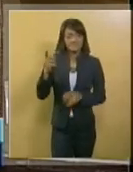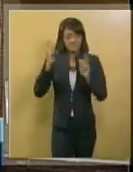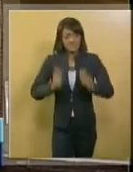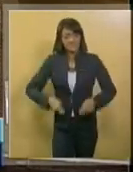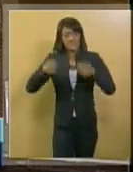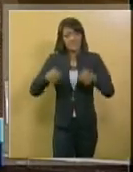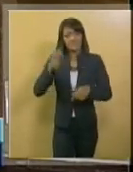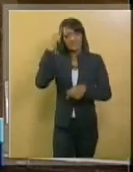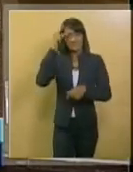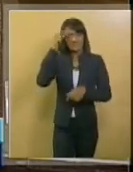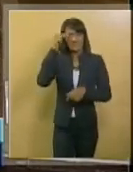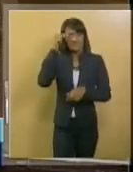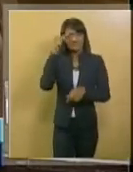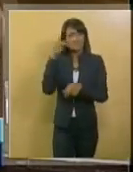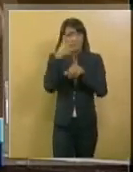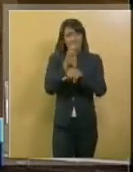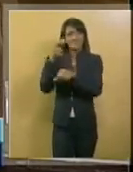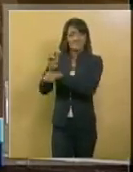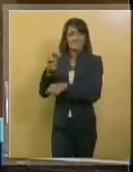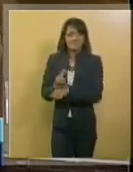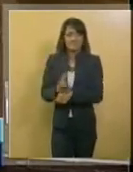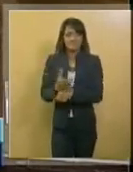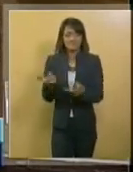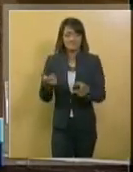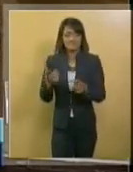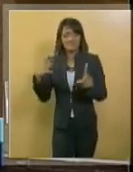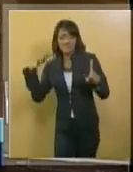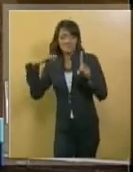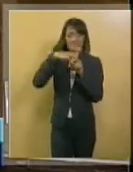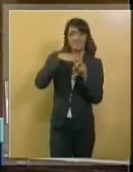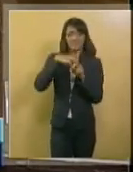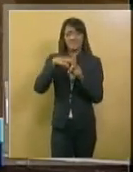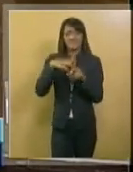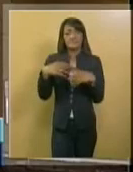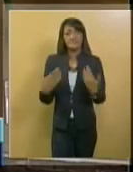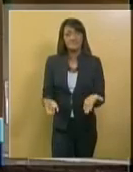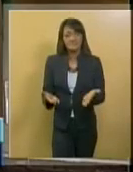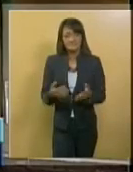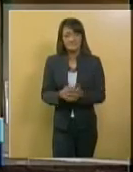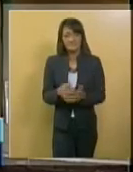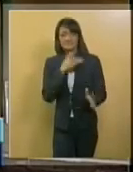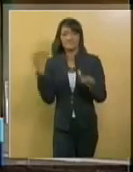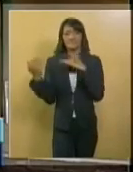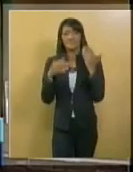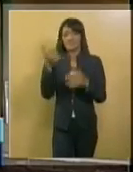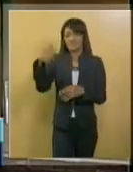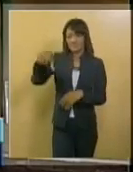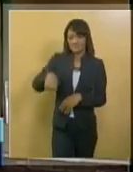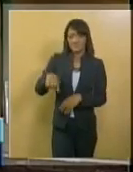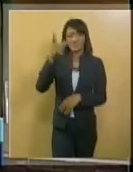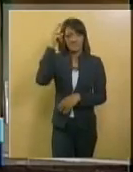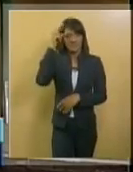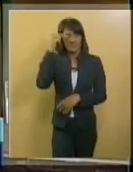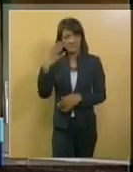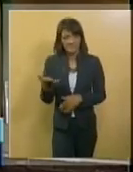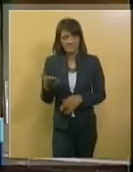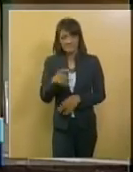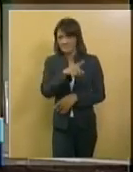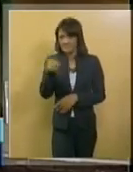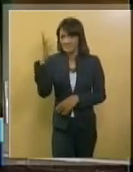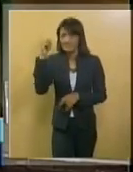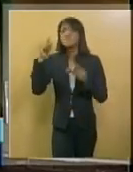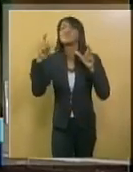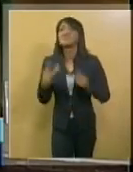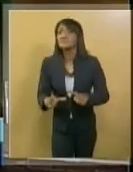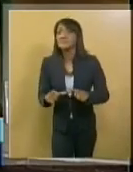pista, fazendo tiro ao alvo, matando gente, em acidentes e tudo? Morreram 19 cavalos. Alguém sabe para onde foram